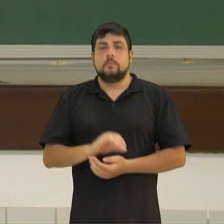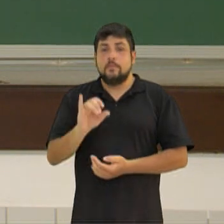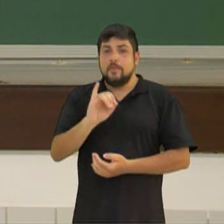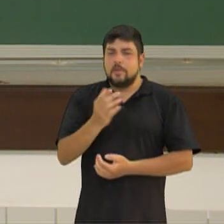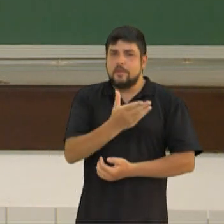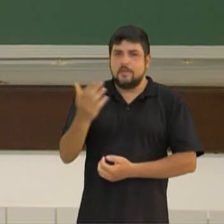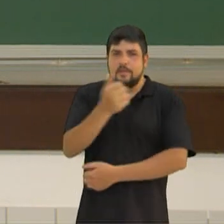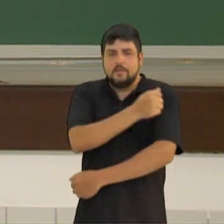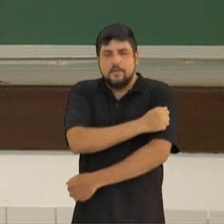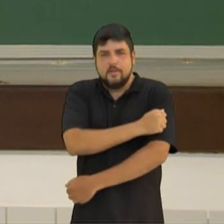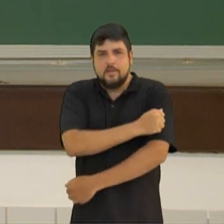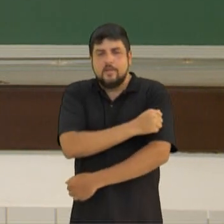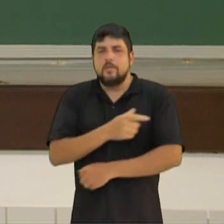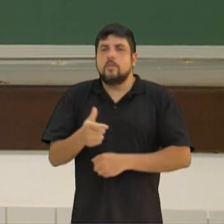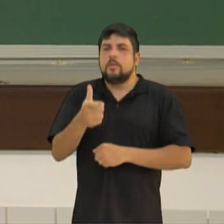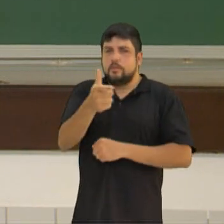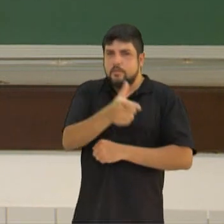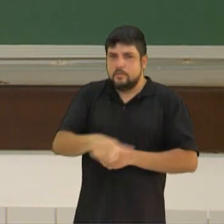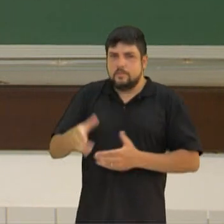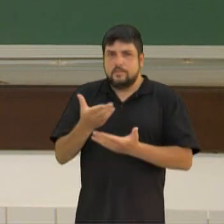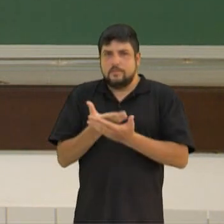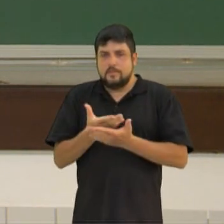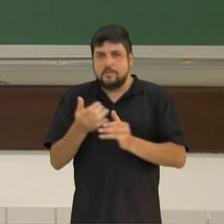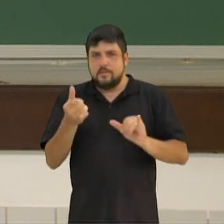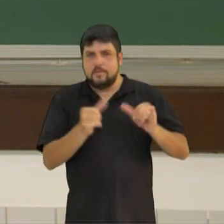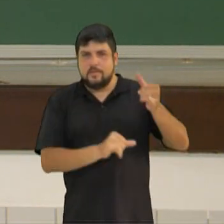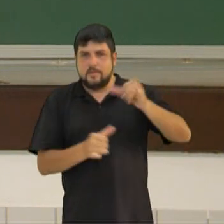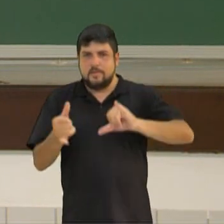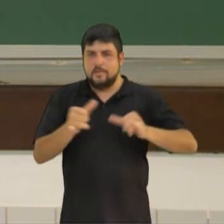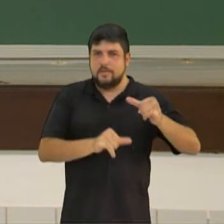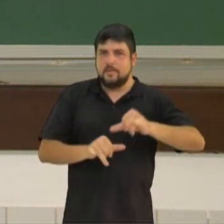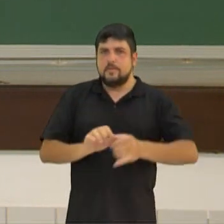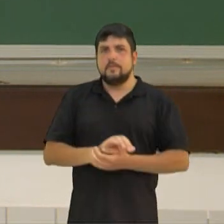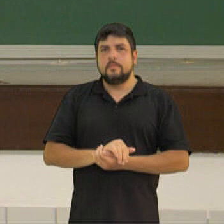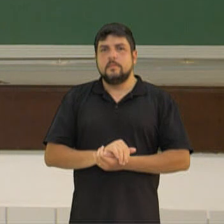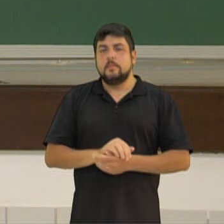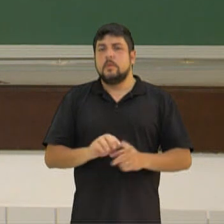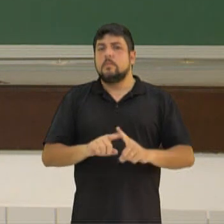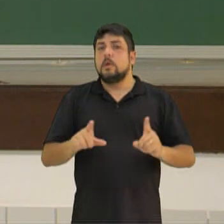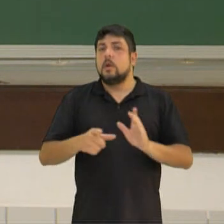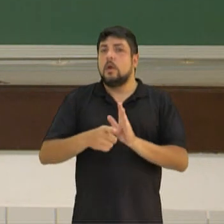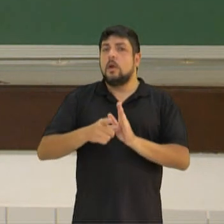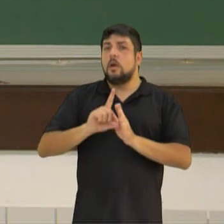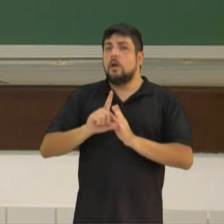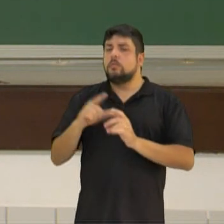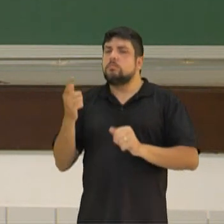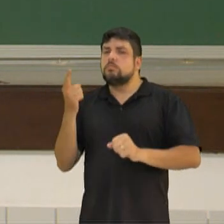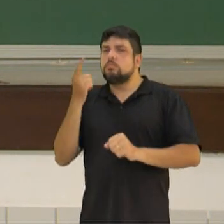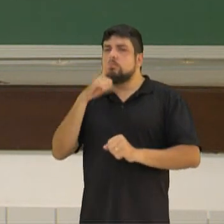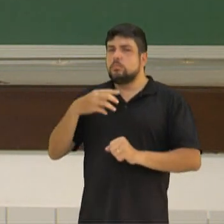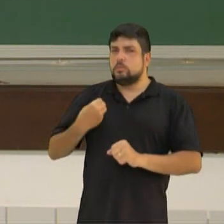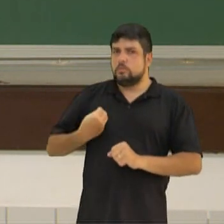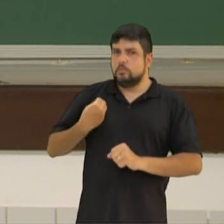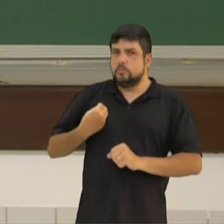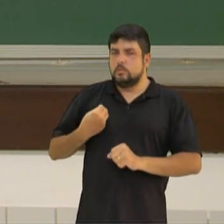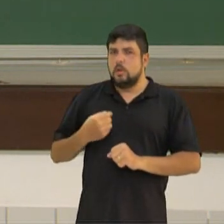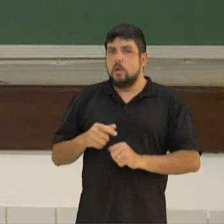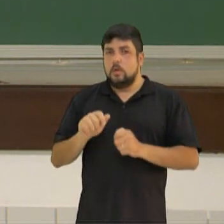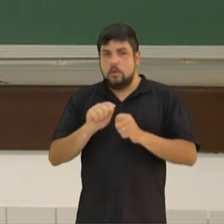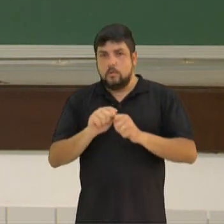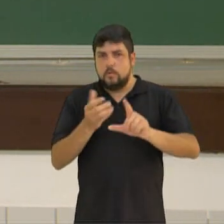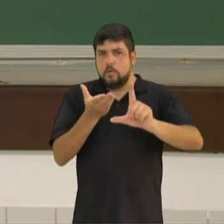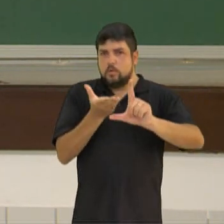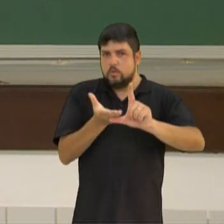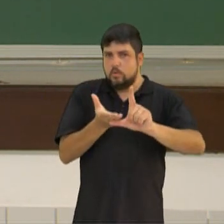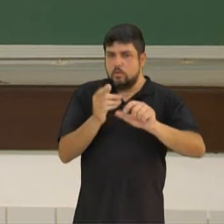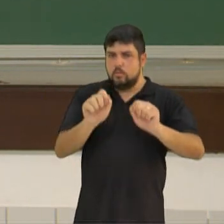Olá, alunos! Vamos para mais uma aula de Química. Mas antes, para garantir a sua presença, faça a atividade que está no primeiro link